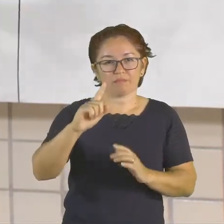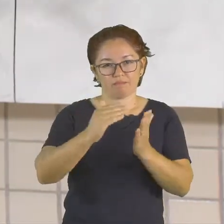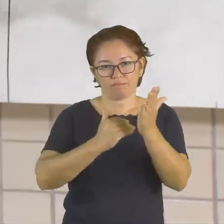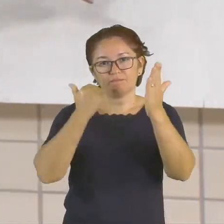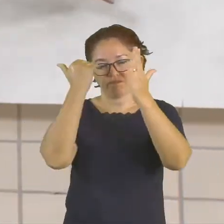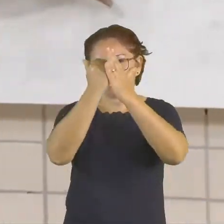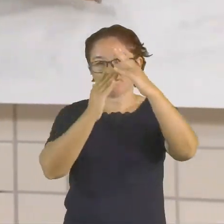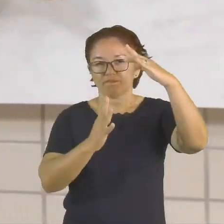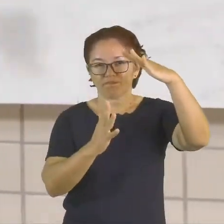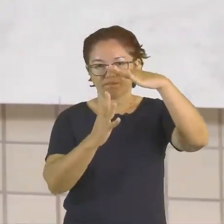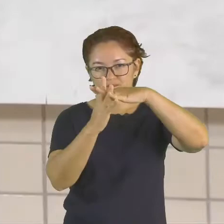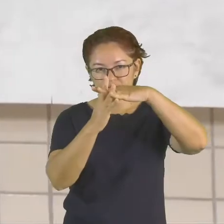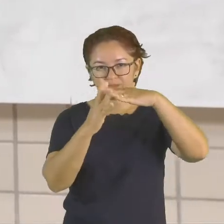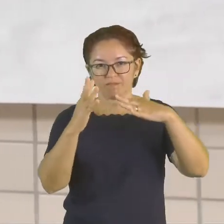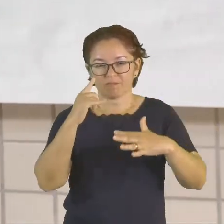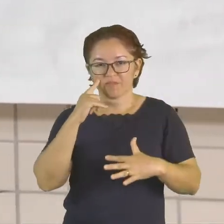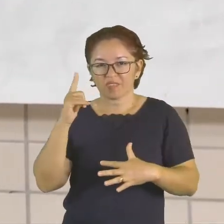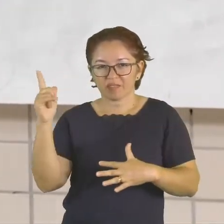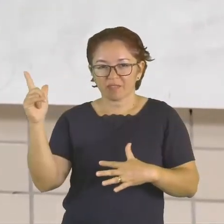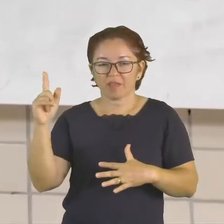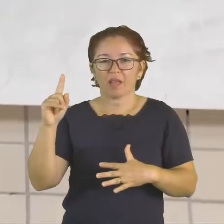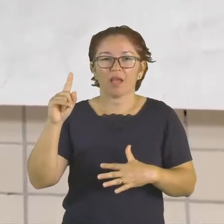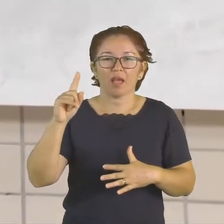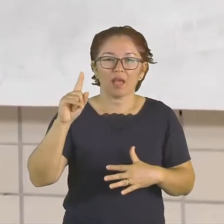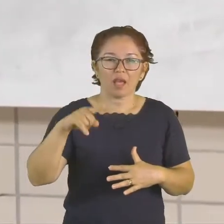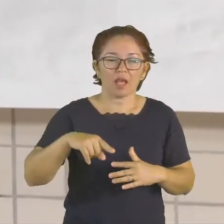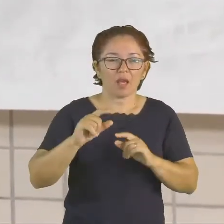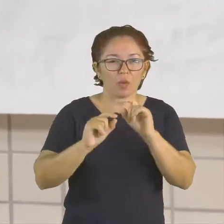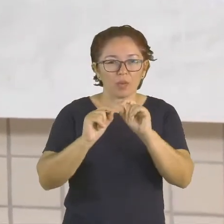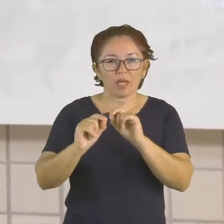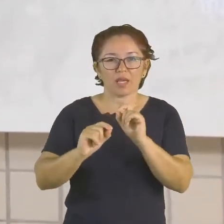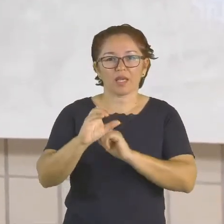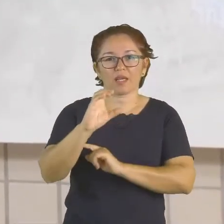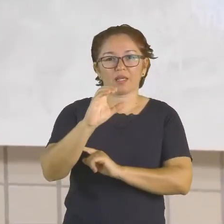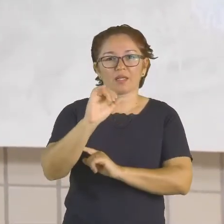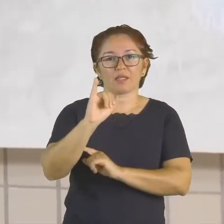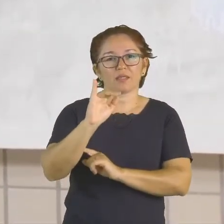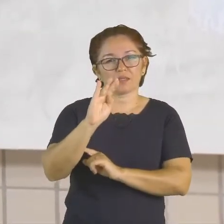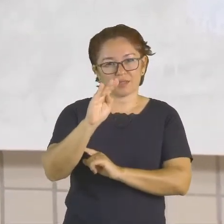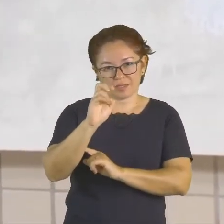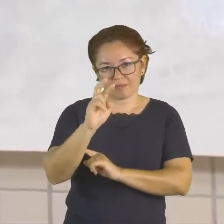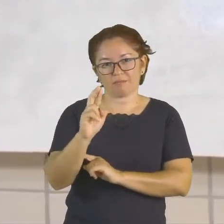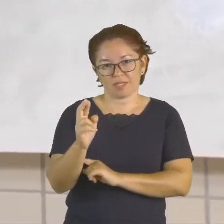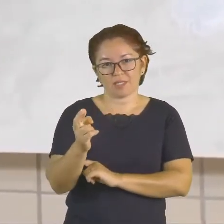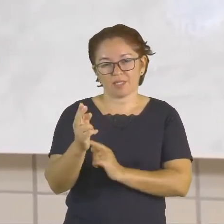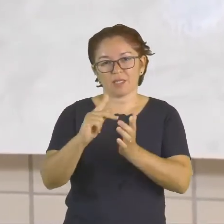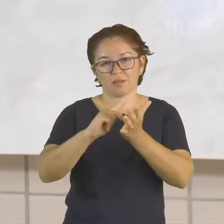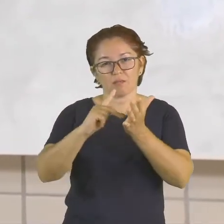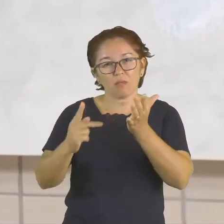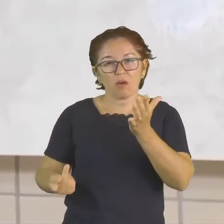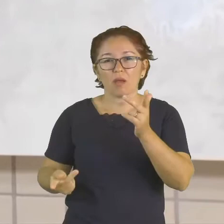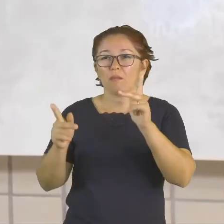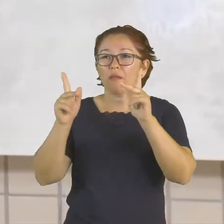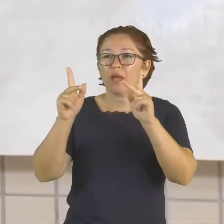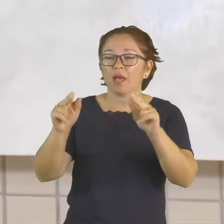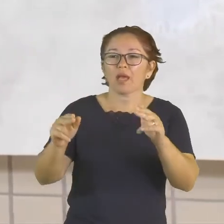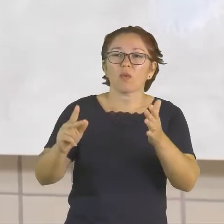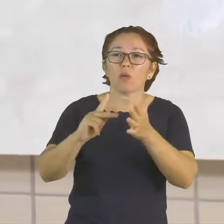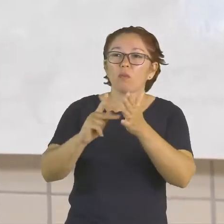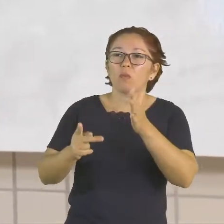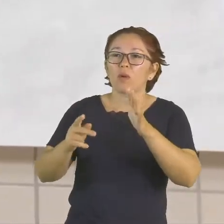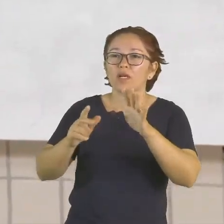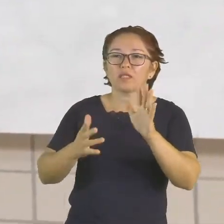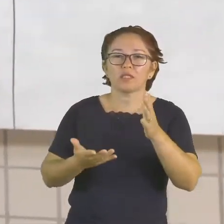do cyberespaço, inovador, envolvendo tecnologia, uma poesia viva. Já